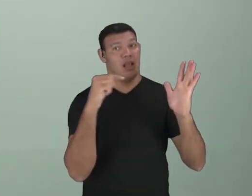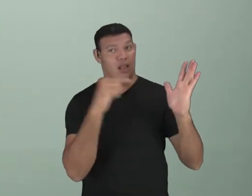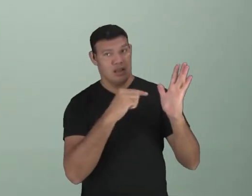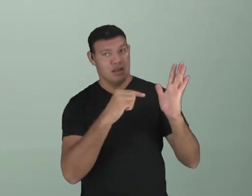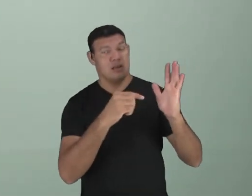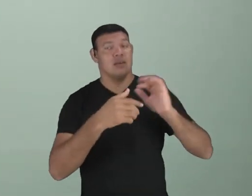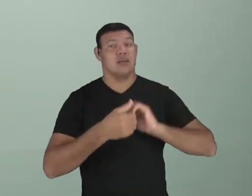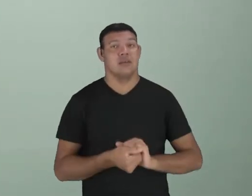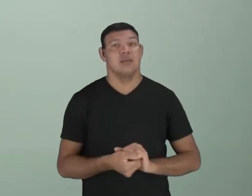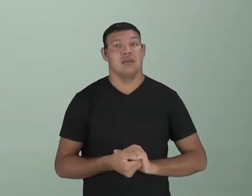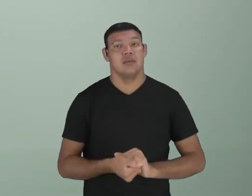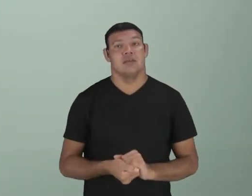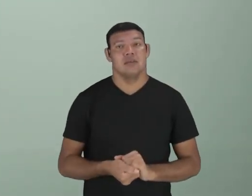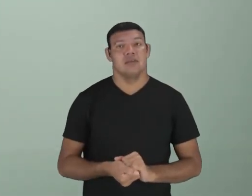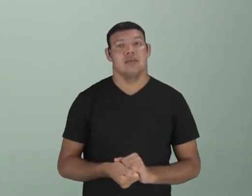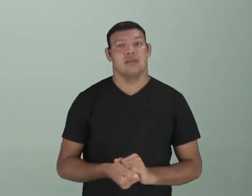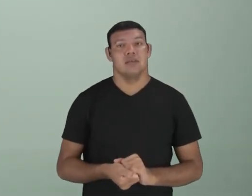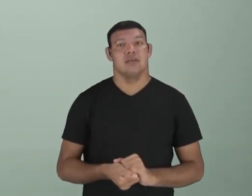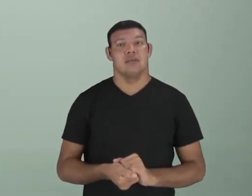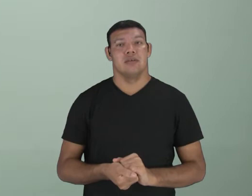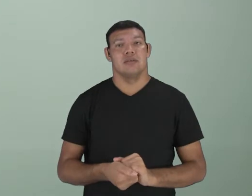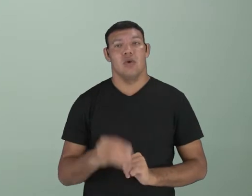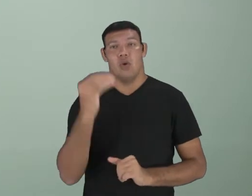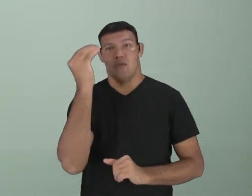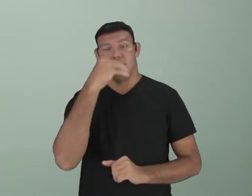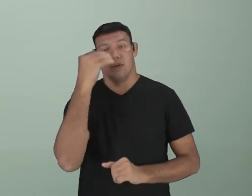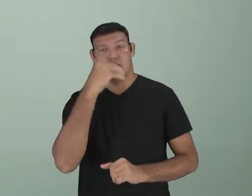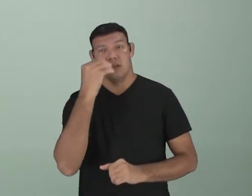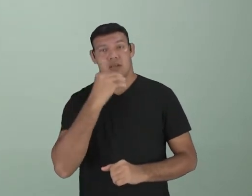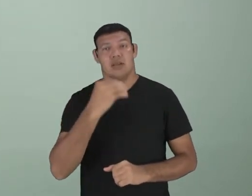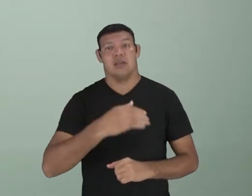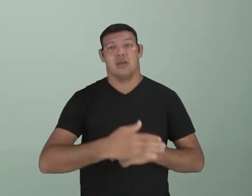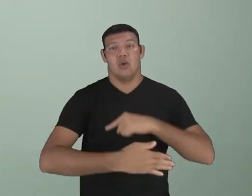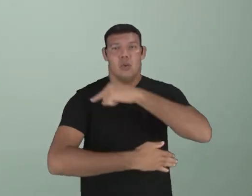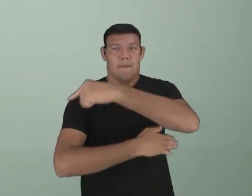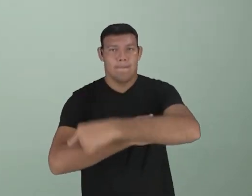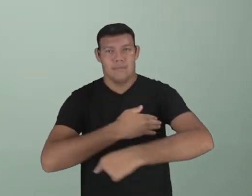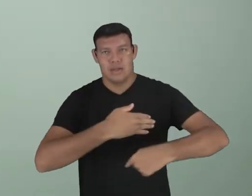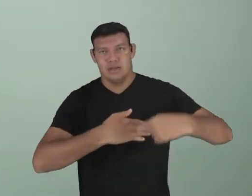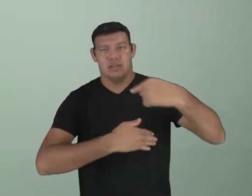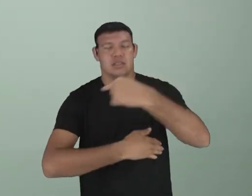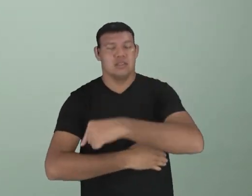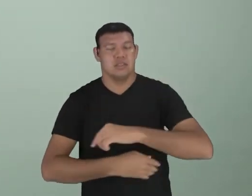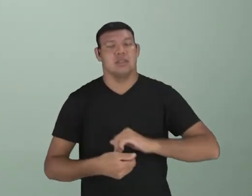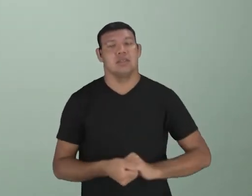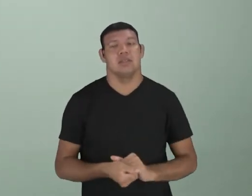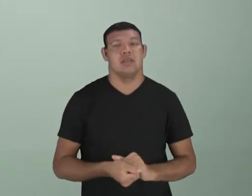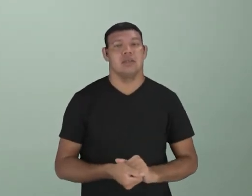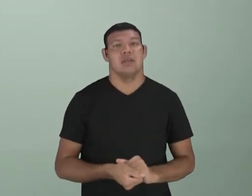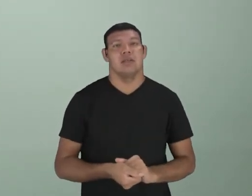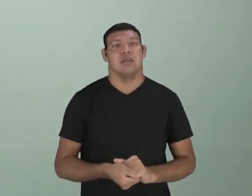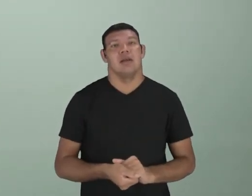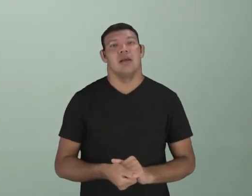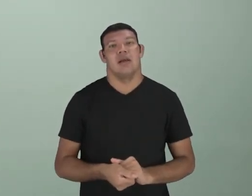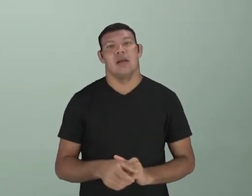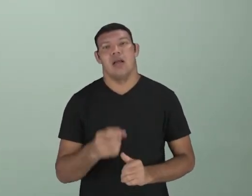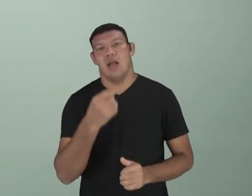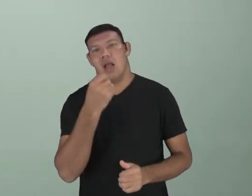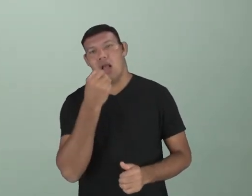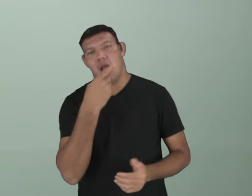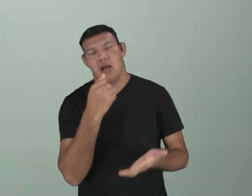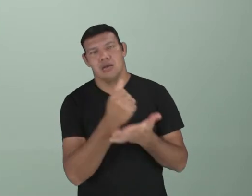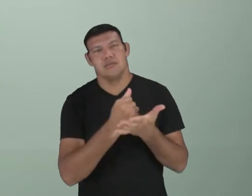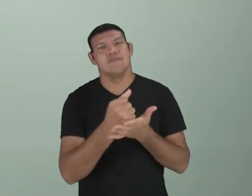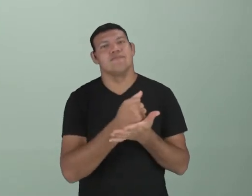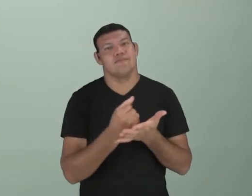A AIDS, ela é uma síndrome que acontece quando uma pessoa que tem HIV não faz o tratamento correto. Então, a